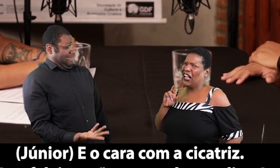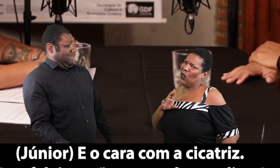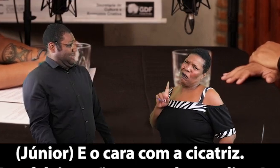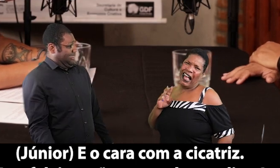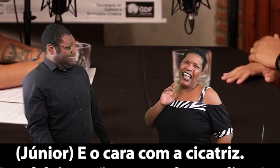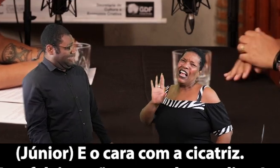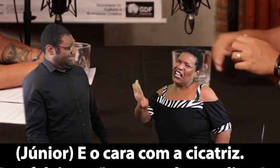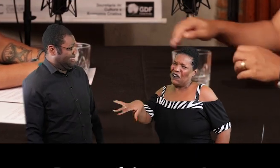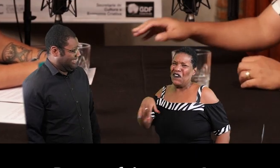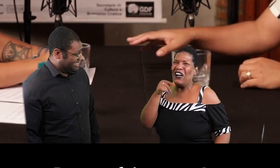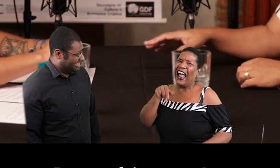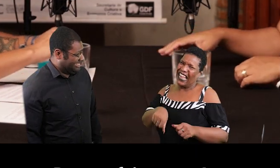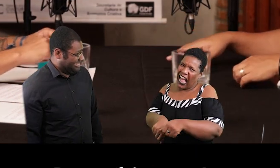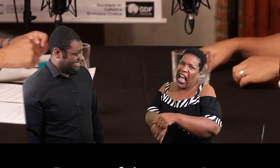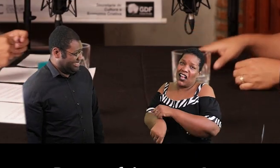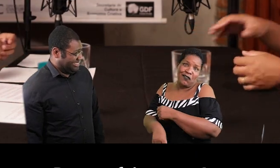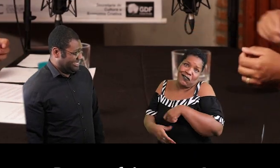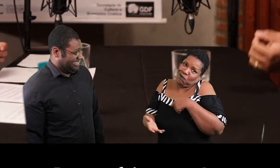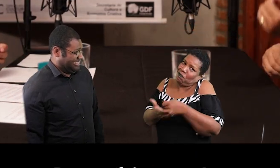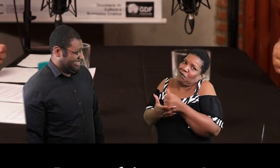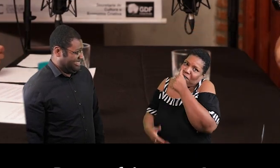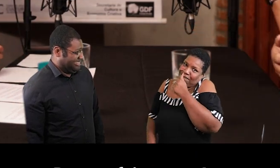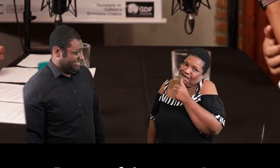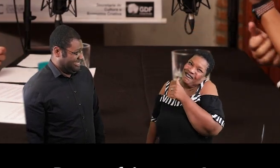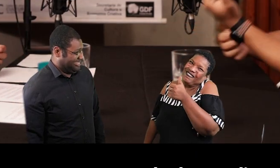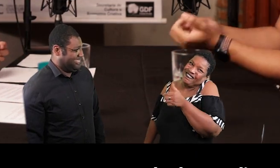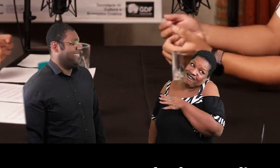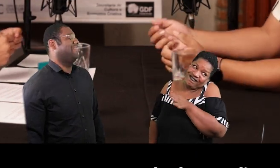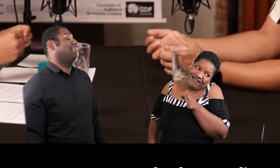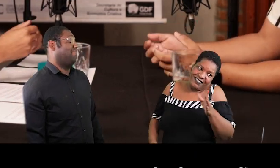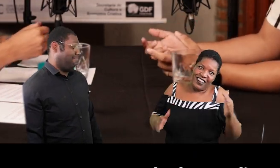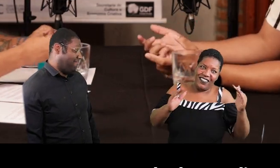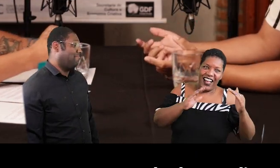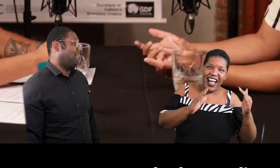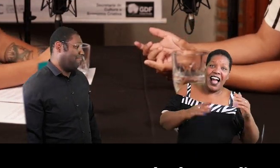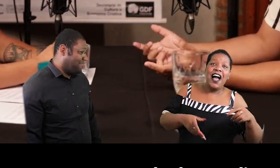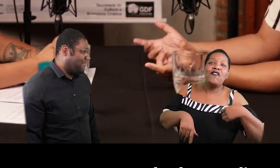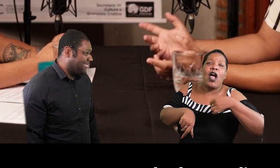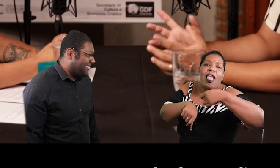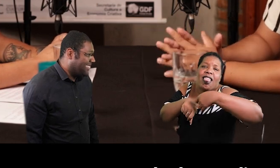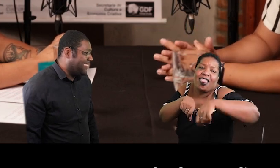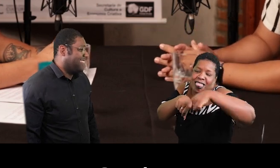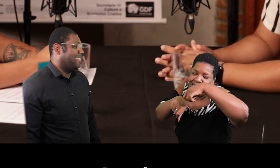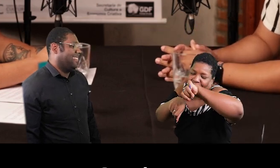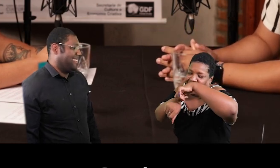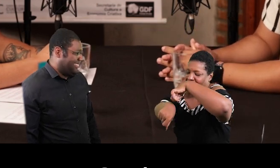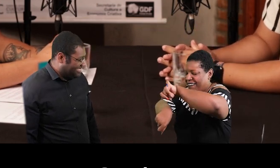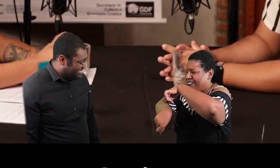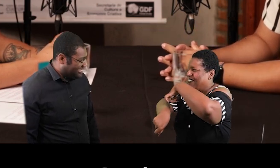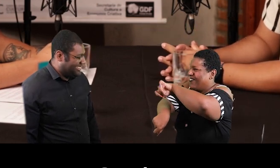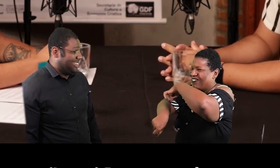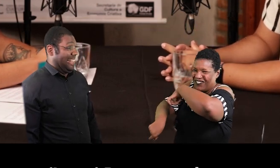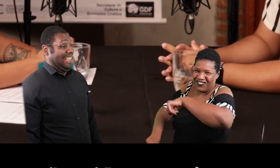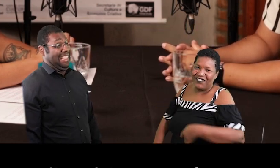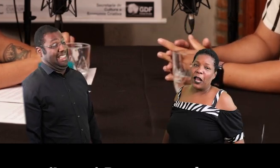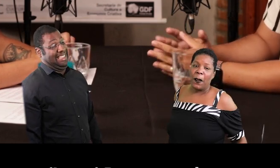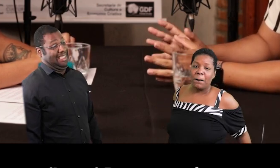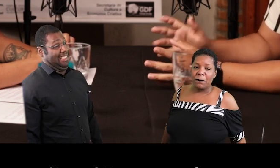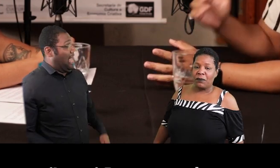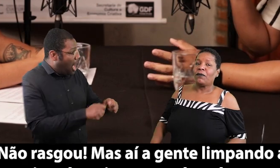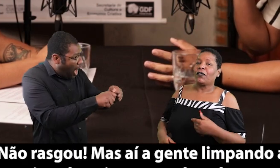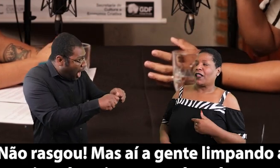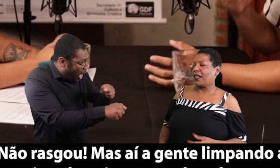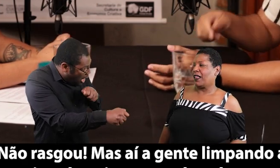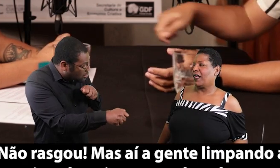disso. A gente pagou e foi pra casa. Aí fui comprar a Presto Barba pra limpar o surdo. Rasgou a pele.